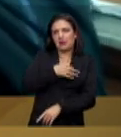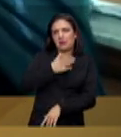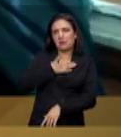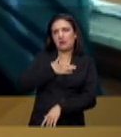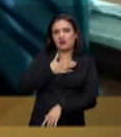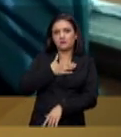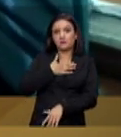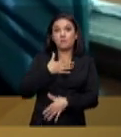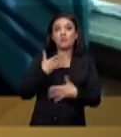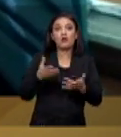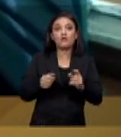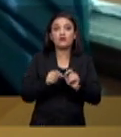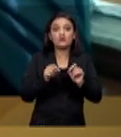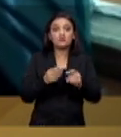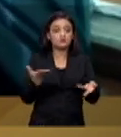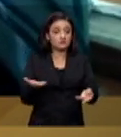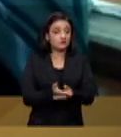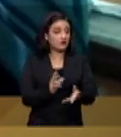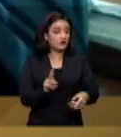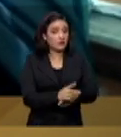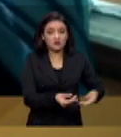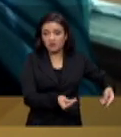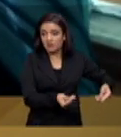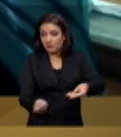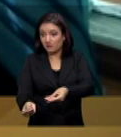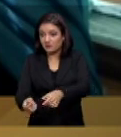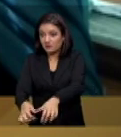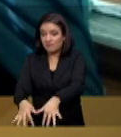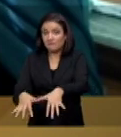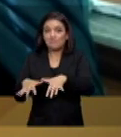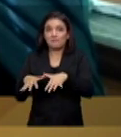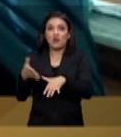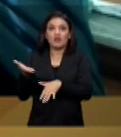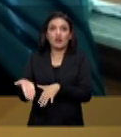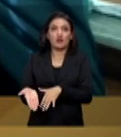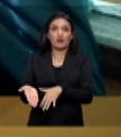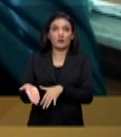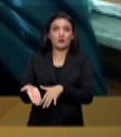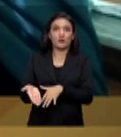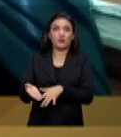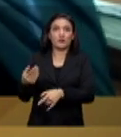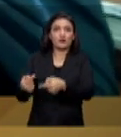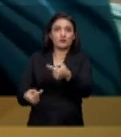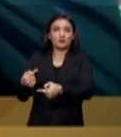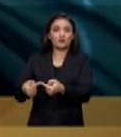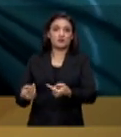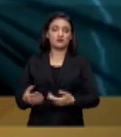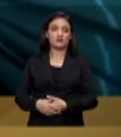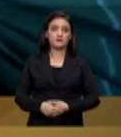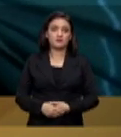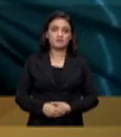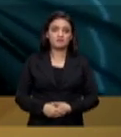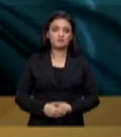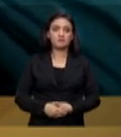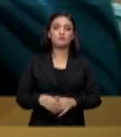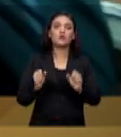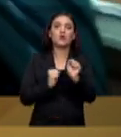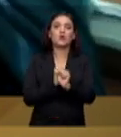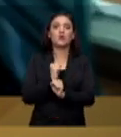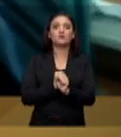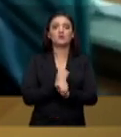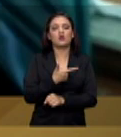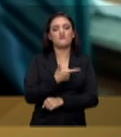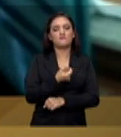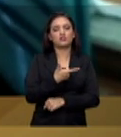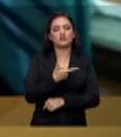traz o ato para obter essa mesma manifestação. Em 2020,